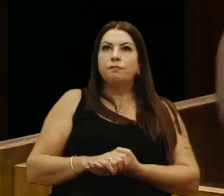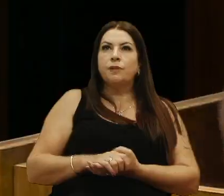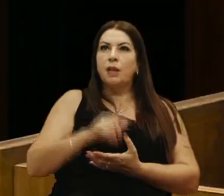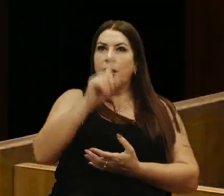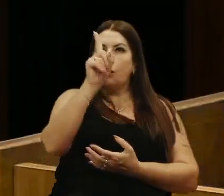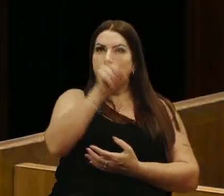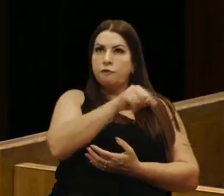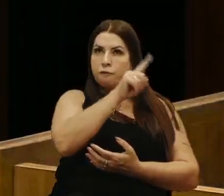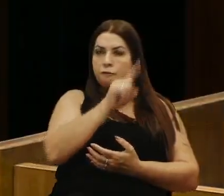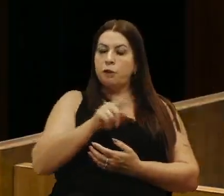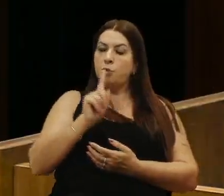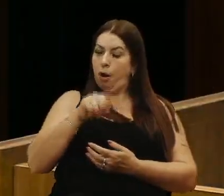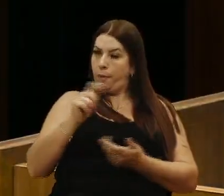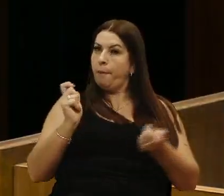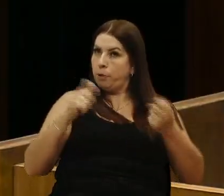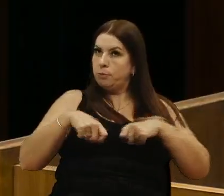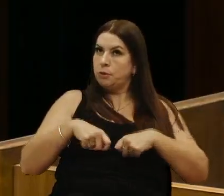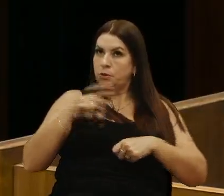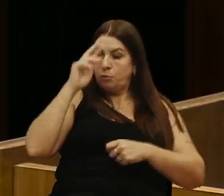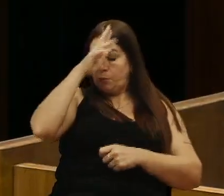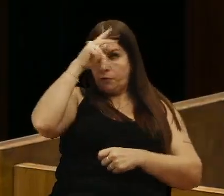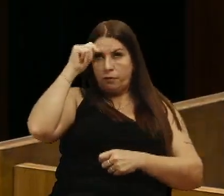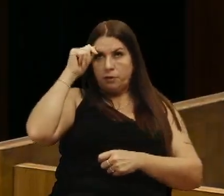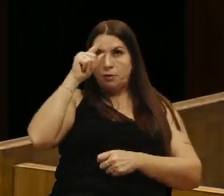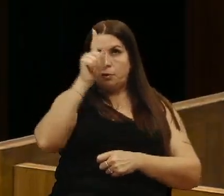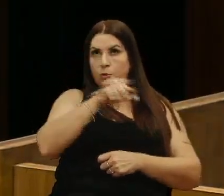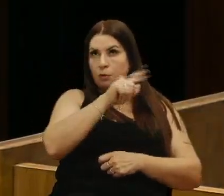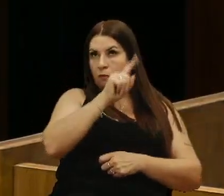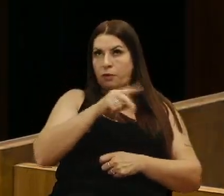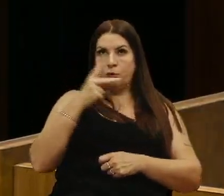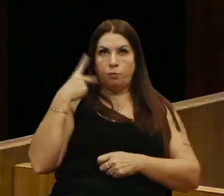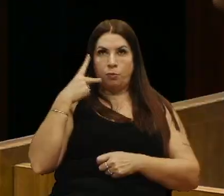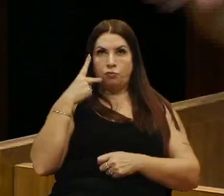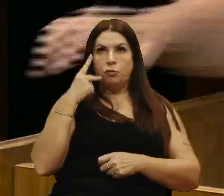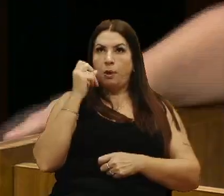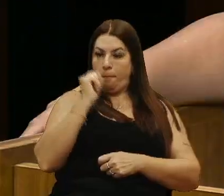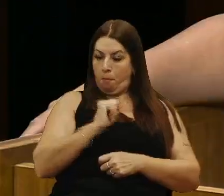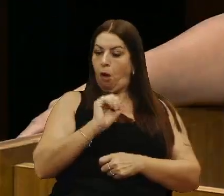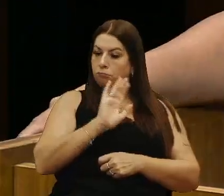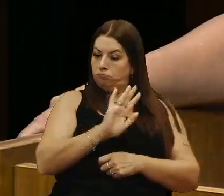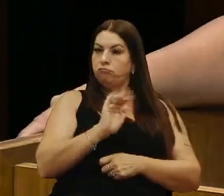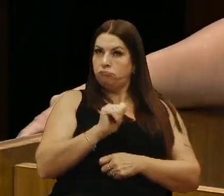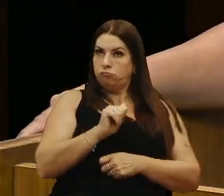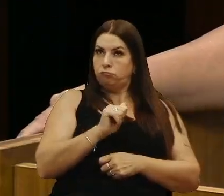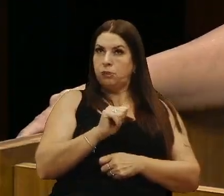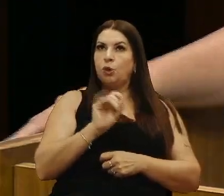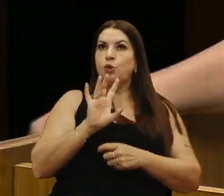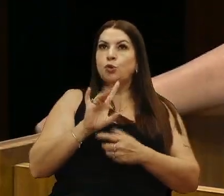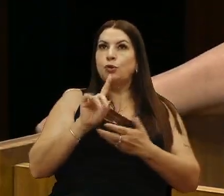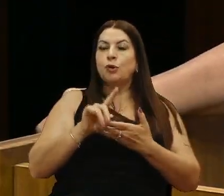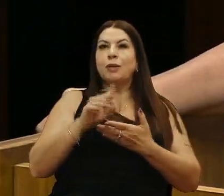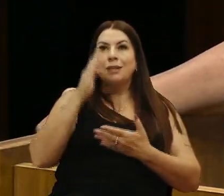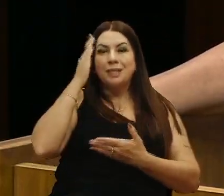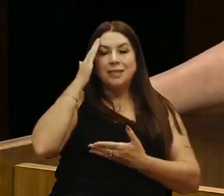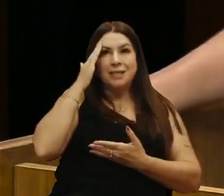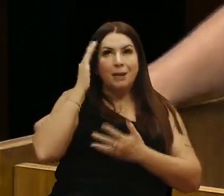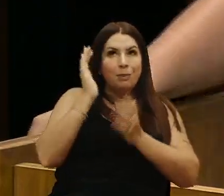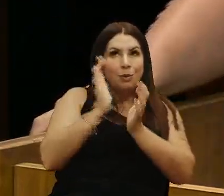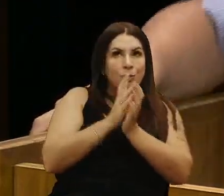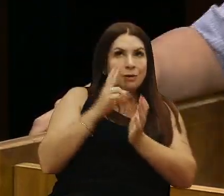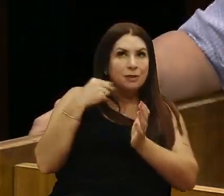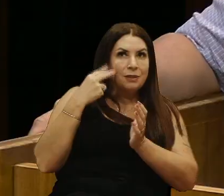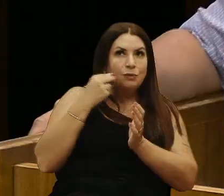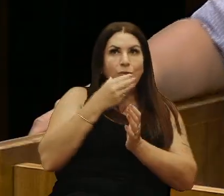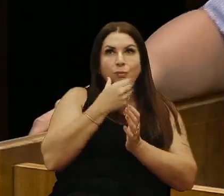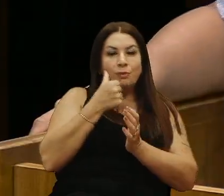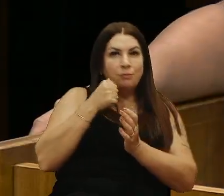veto é uma possibilidade. O veto do prefeito é um veto político, e pode ser. Só que saibam, colegas